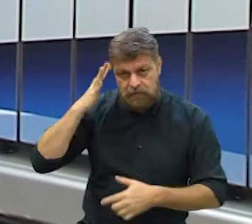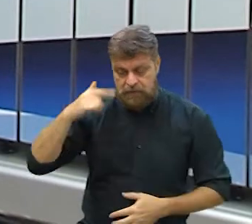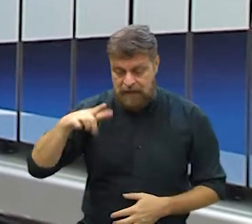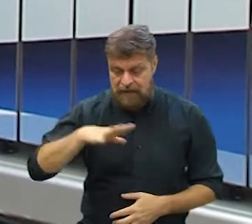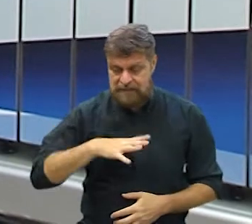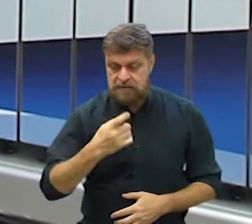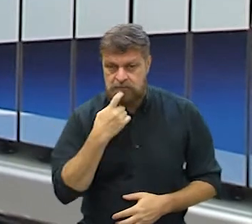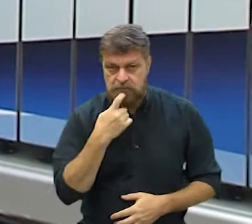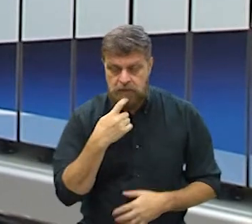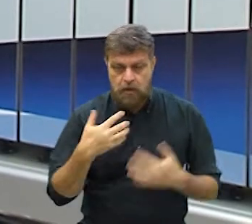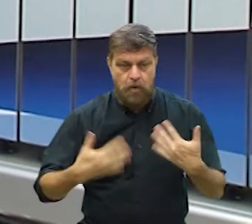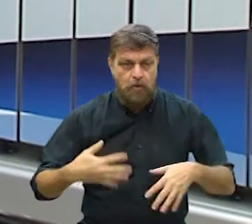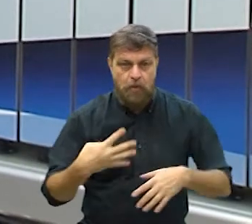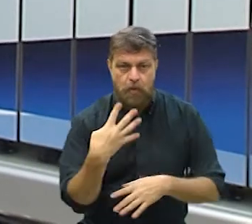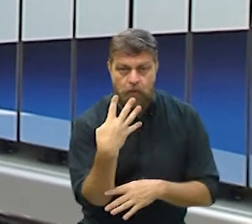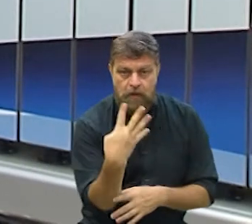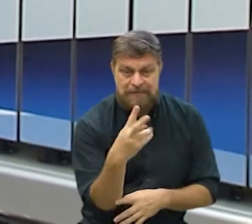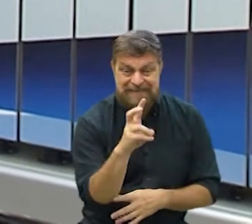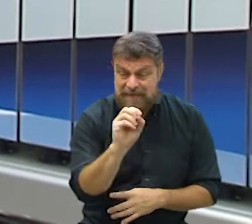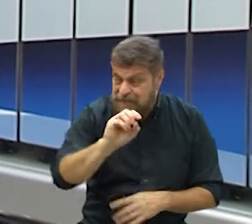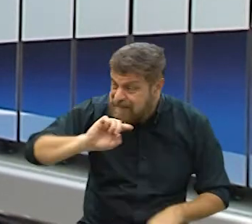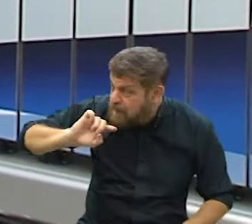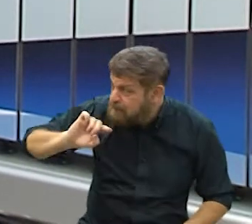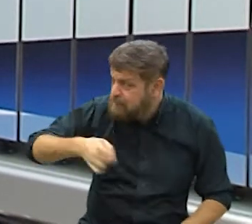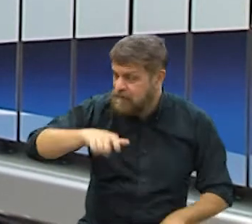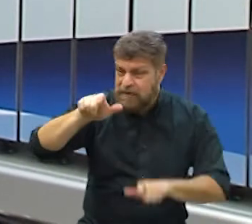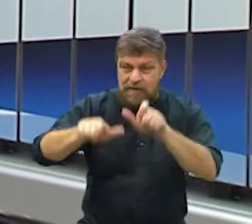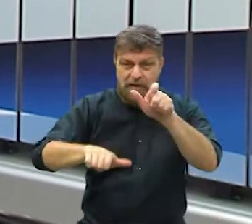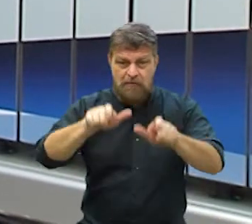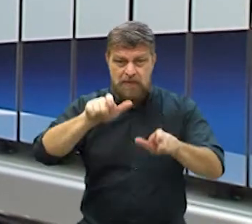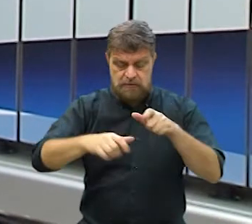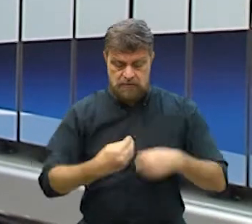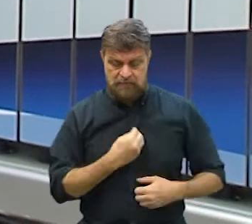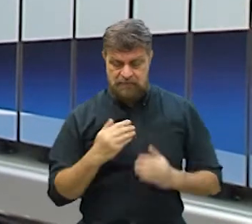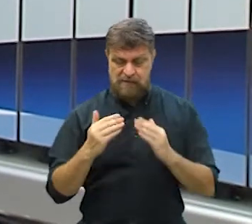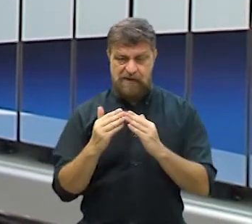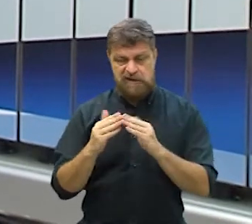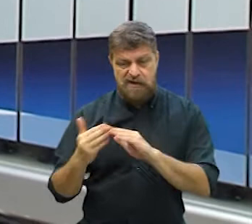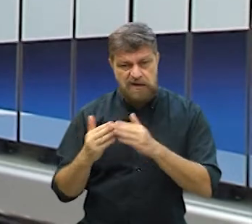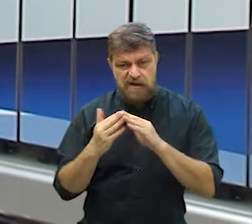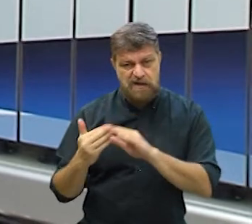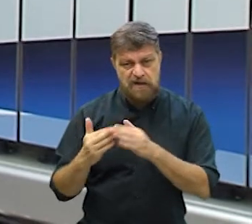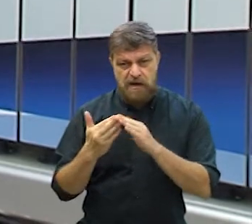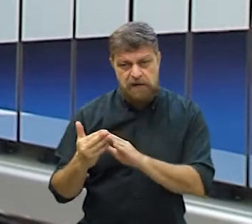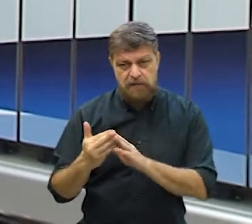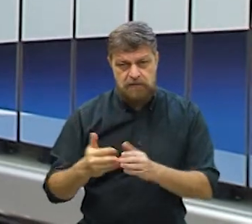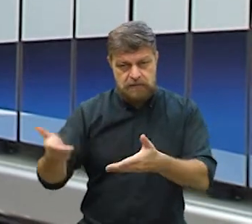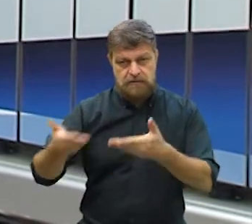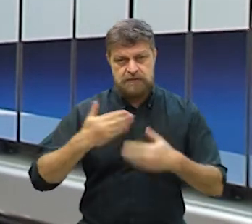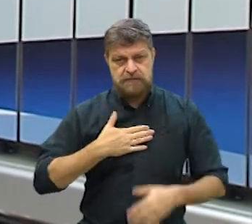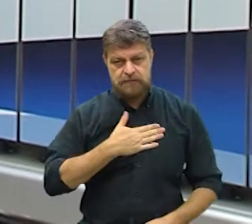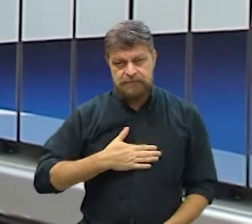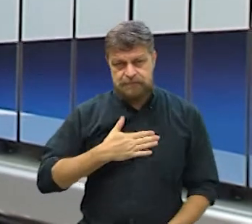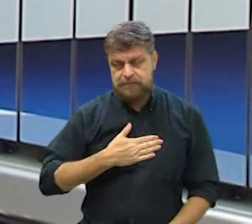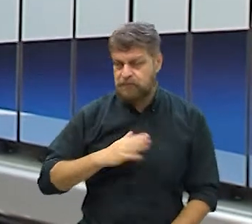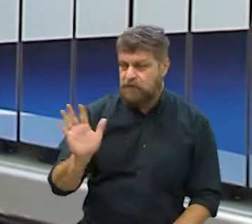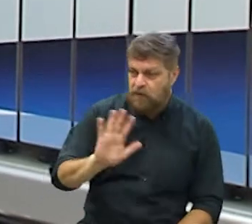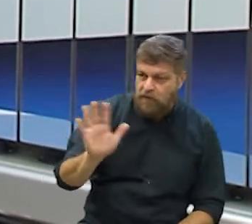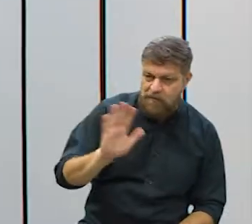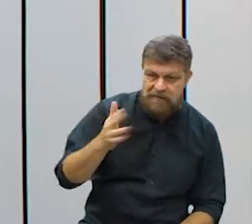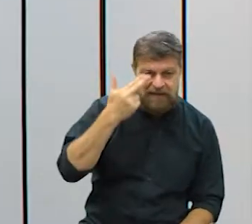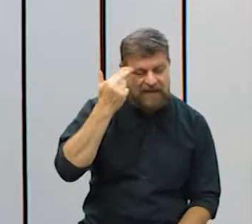que em Campinas este número assusta, né? 450 mil pessoas morando de forma irregular. Seja bem-vindo ao Questão de